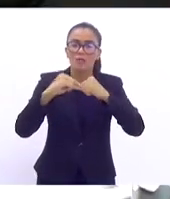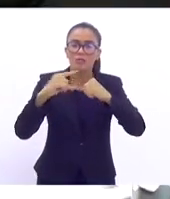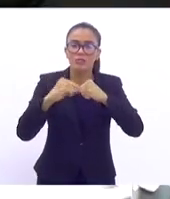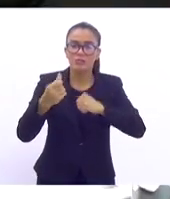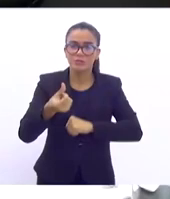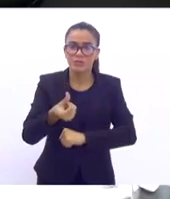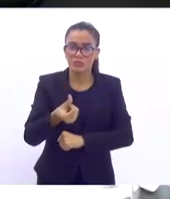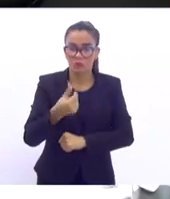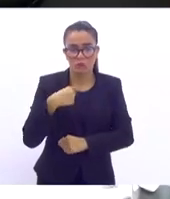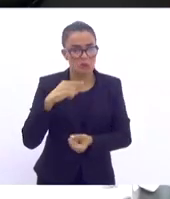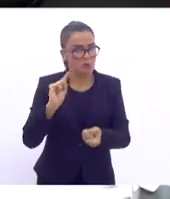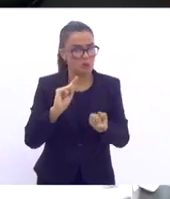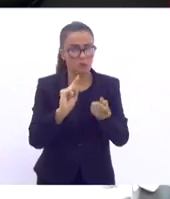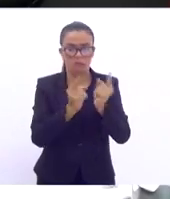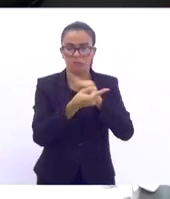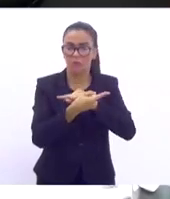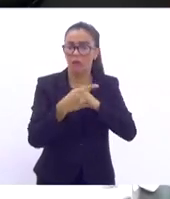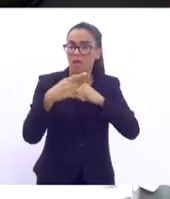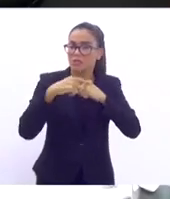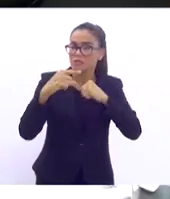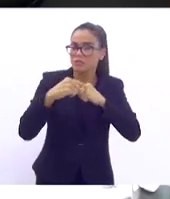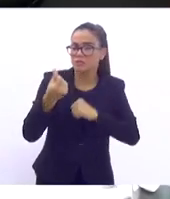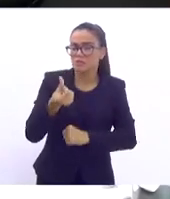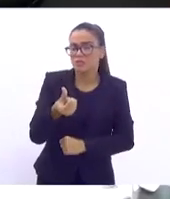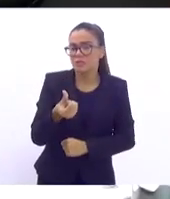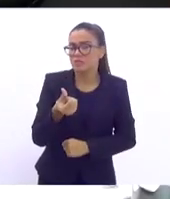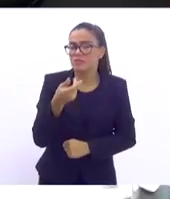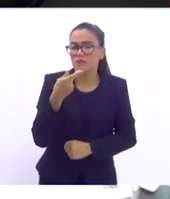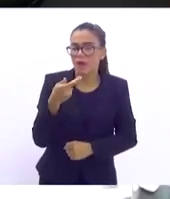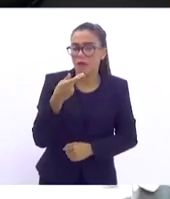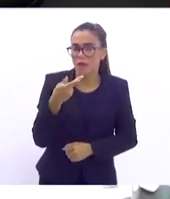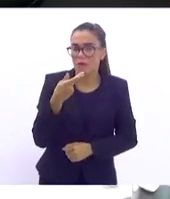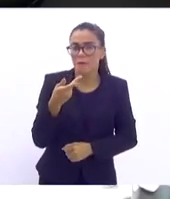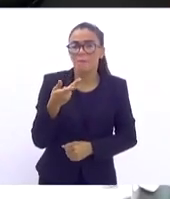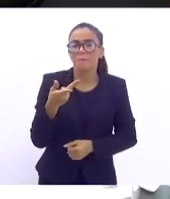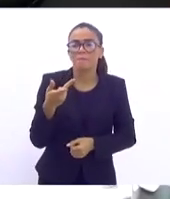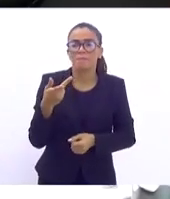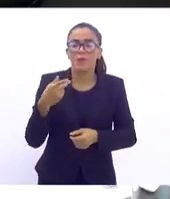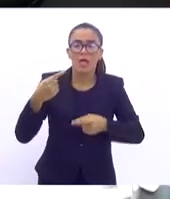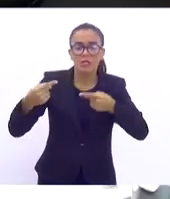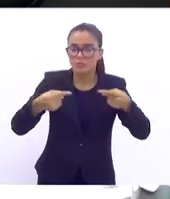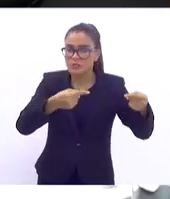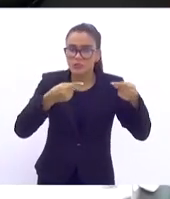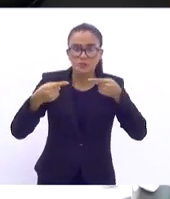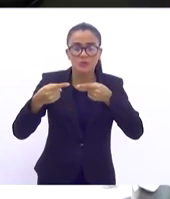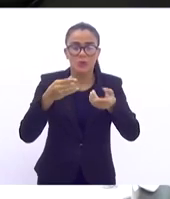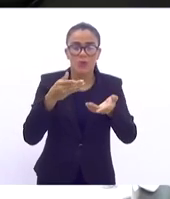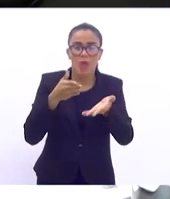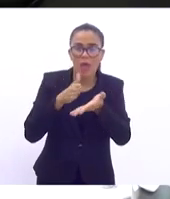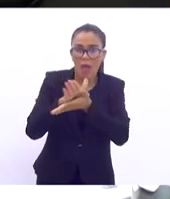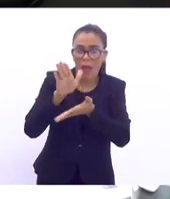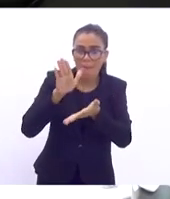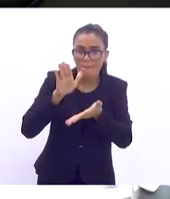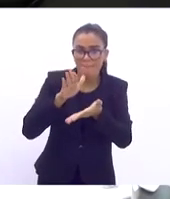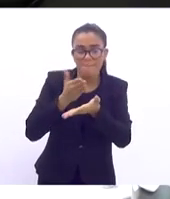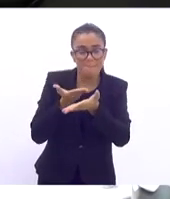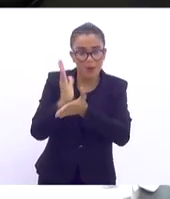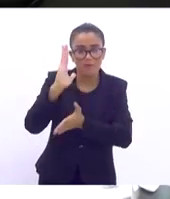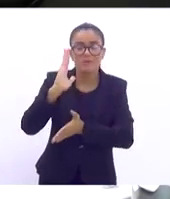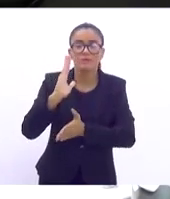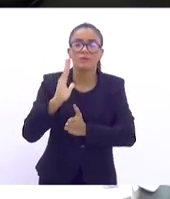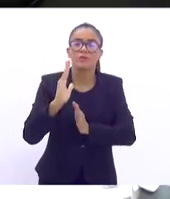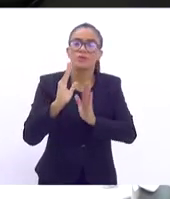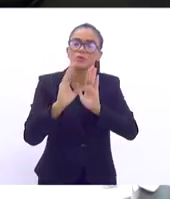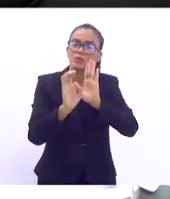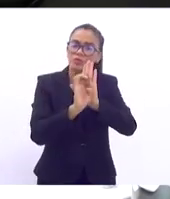eu sou o contrário porque o artigo 6º diz o seguinte o lançamento a discussão e aprovação do estatuto que regulará